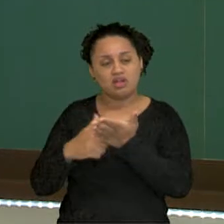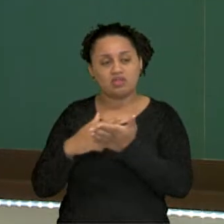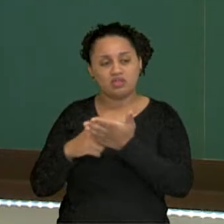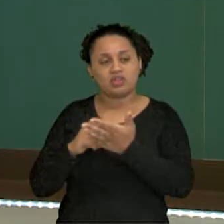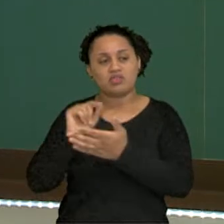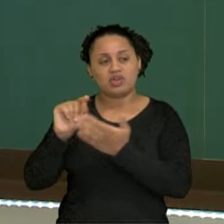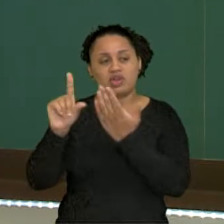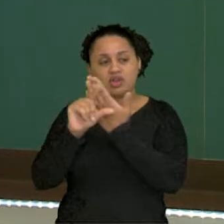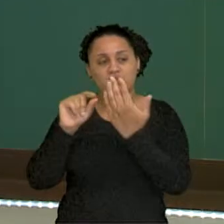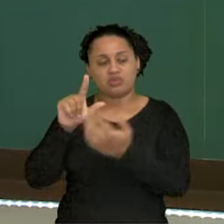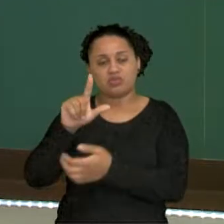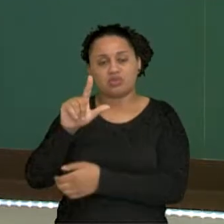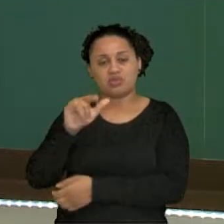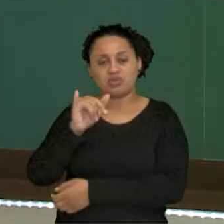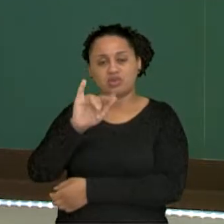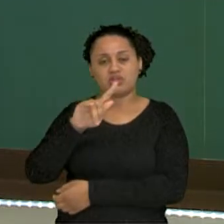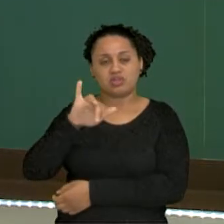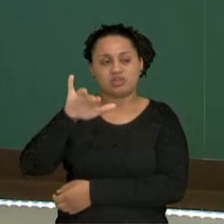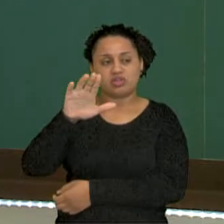de Rio de Janeiro, Agir em